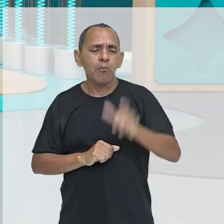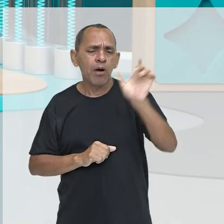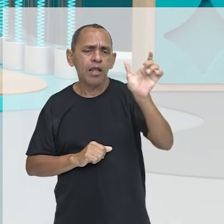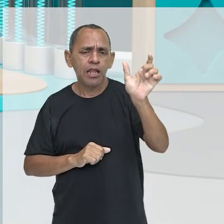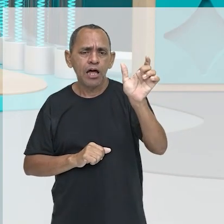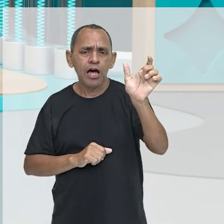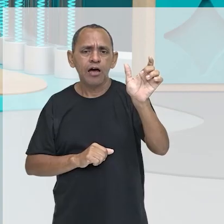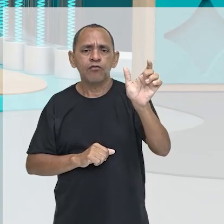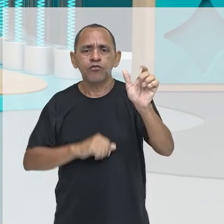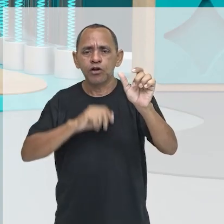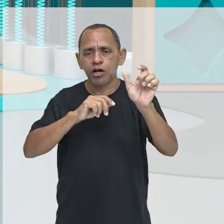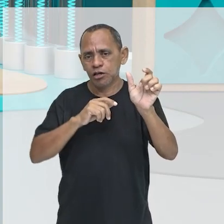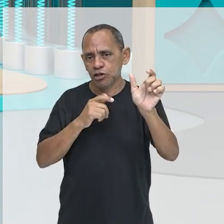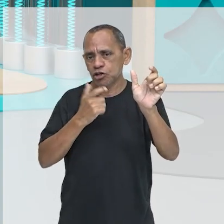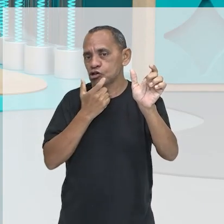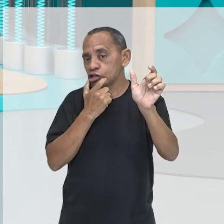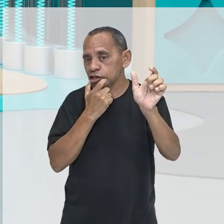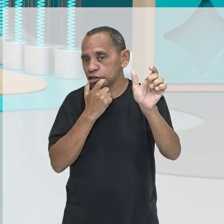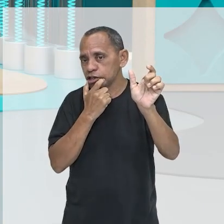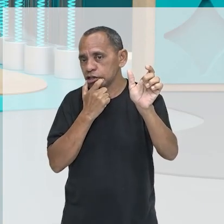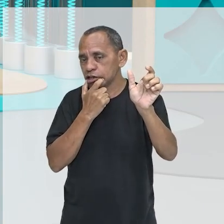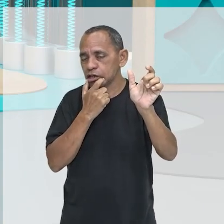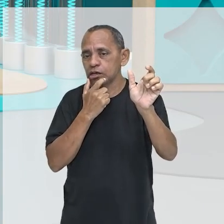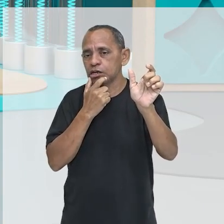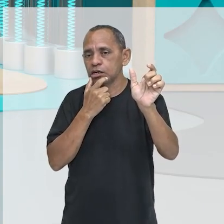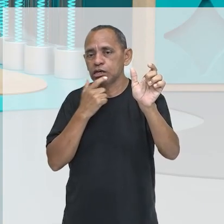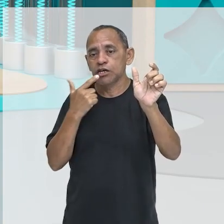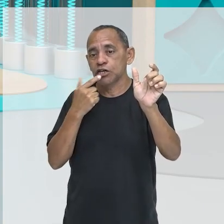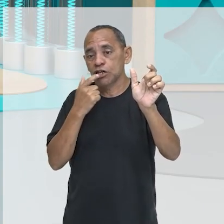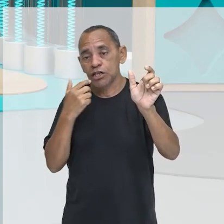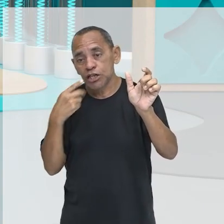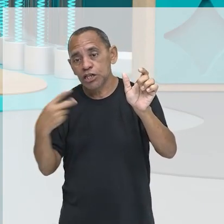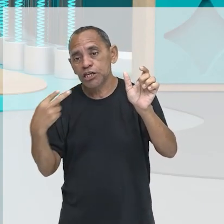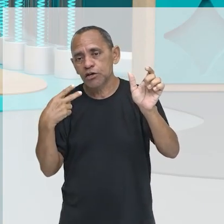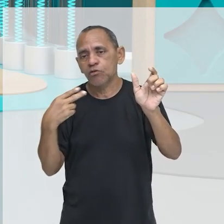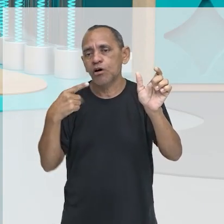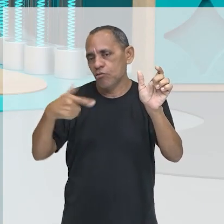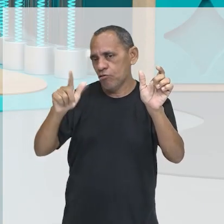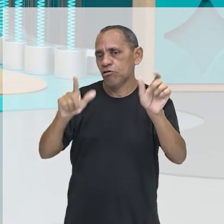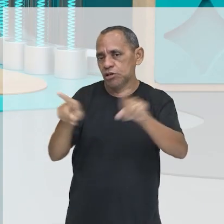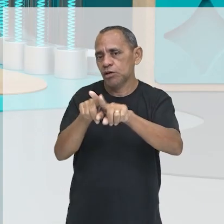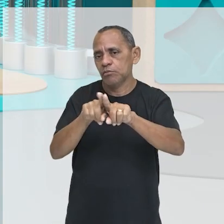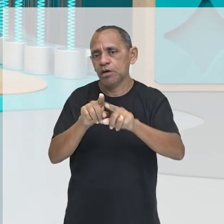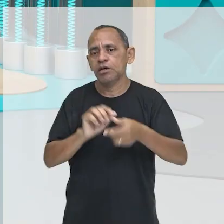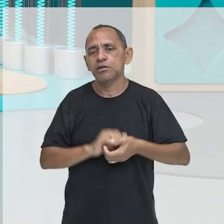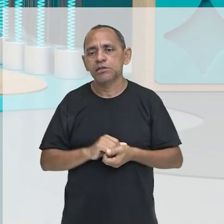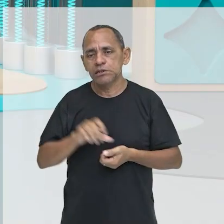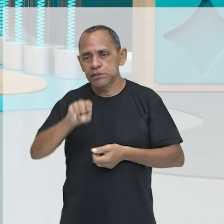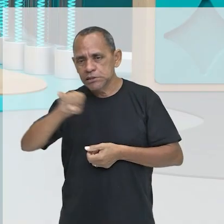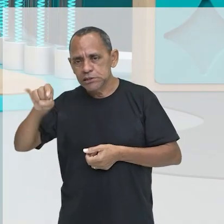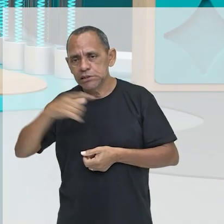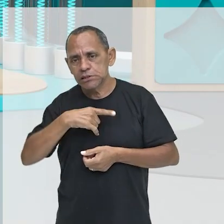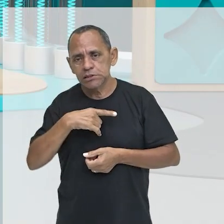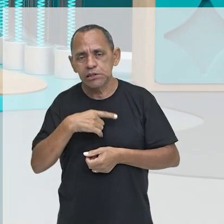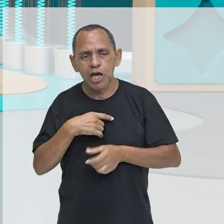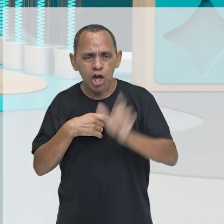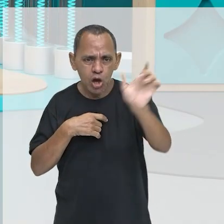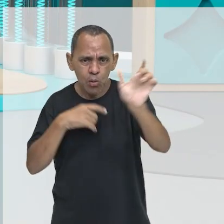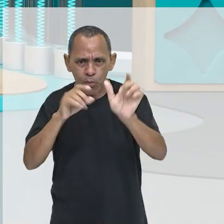outras funções. Mas quando você se deparar com esses elementos especiais, preste atenção que essa informação ali é